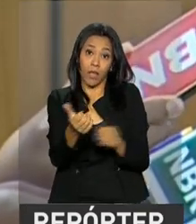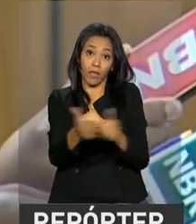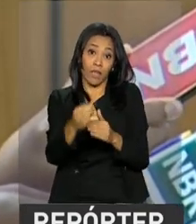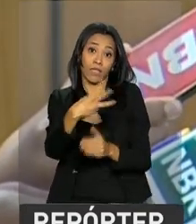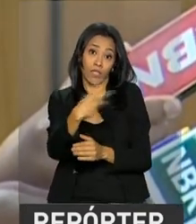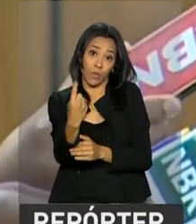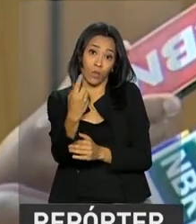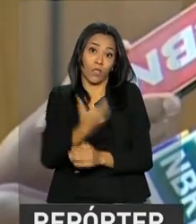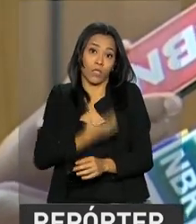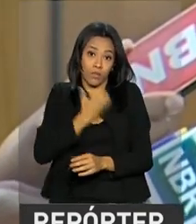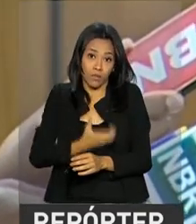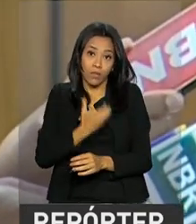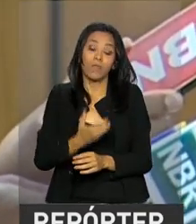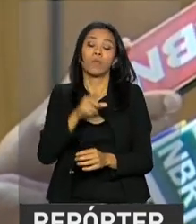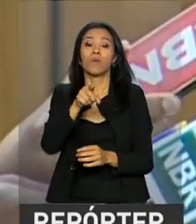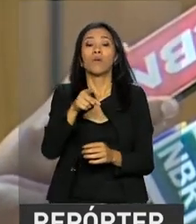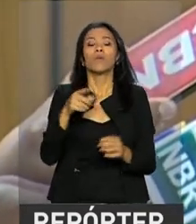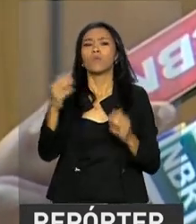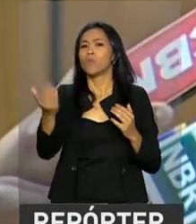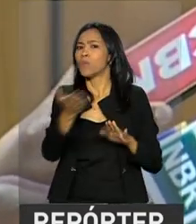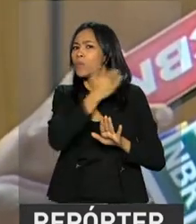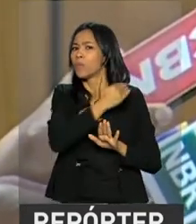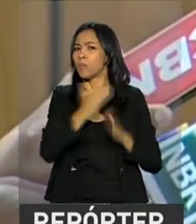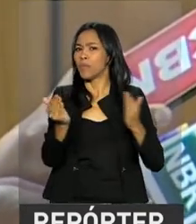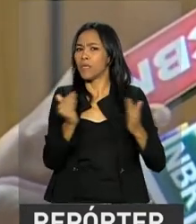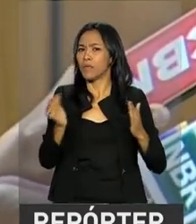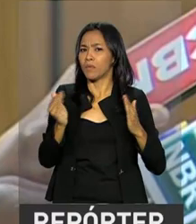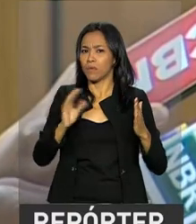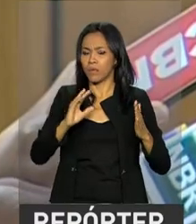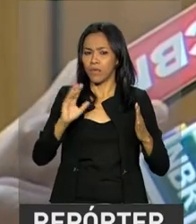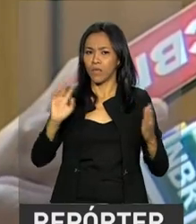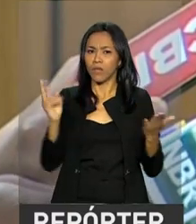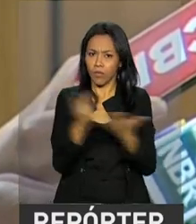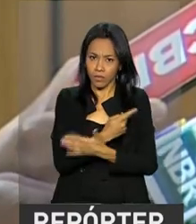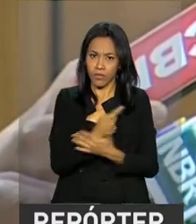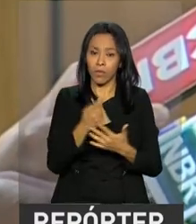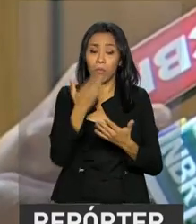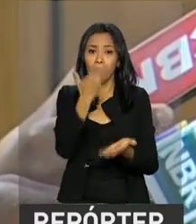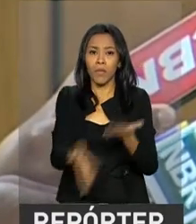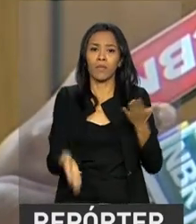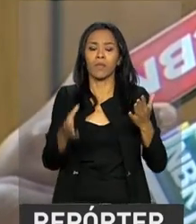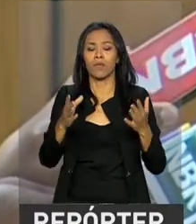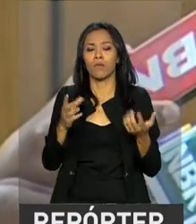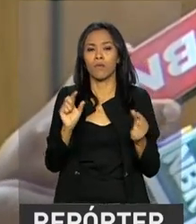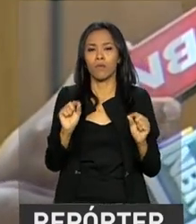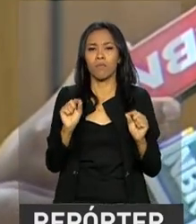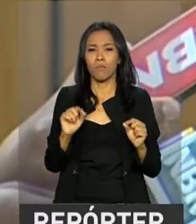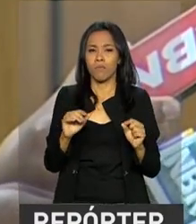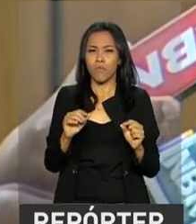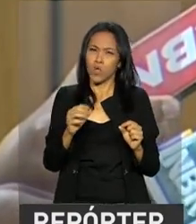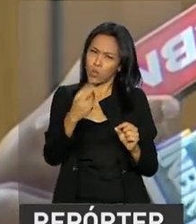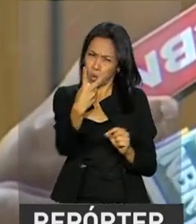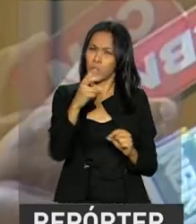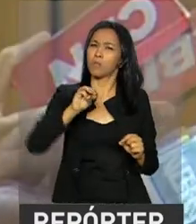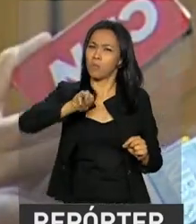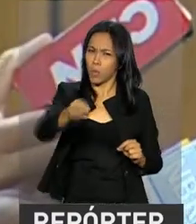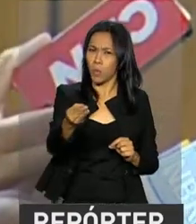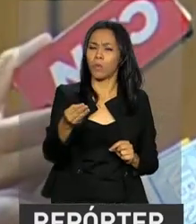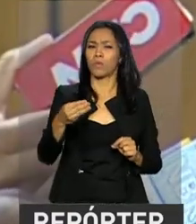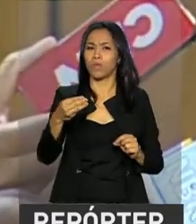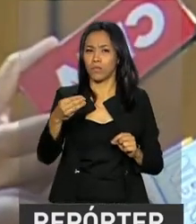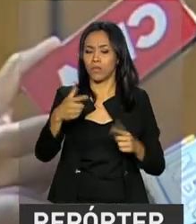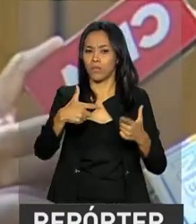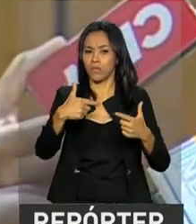vamos assim um o seu ápice daquela crise onde em relação a 2015 perdeu-se mais de entorno de 2 milhões de empregos